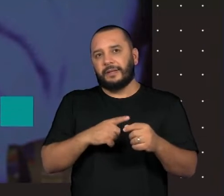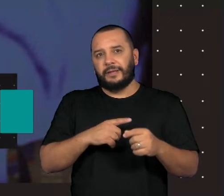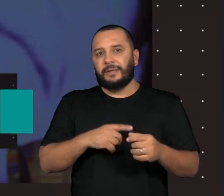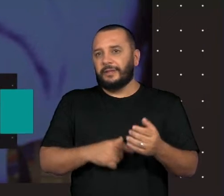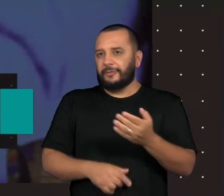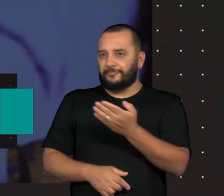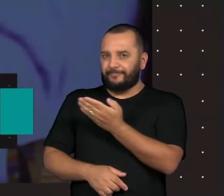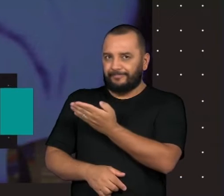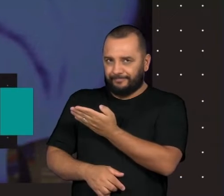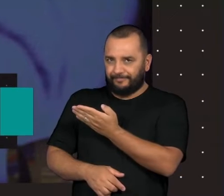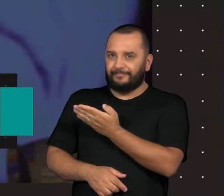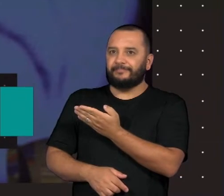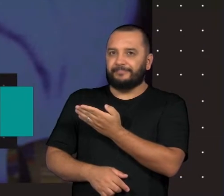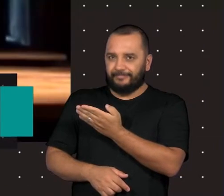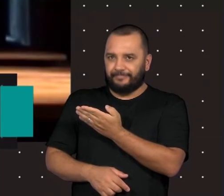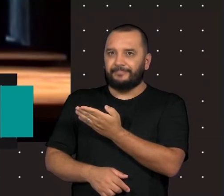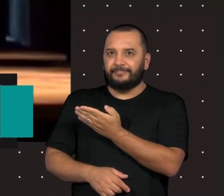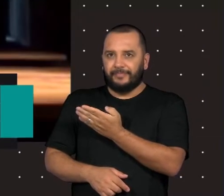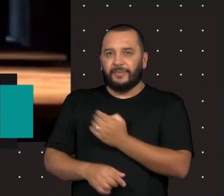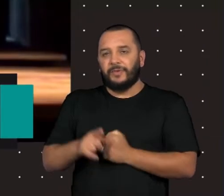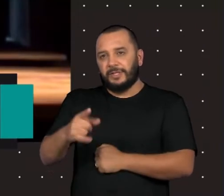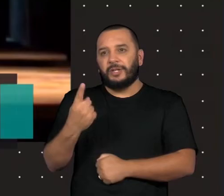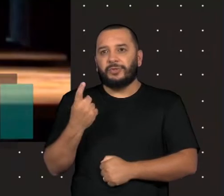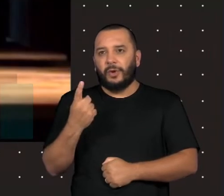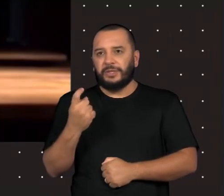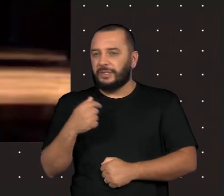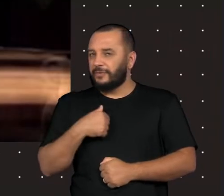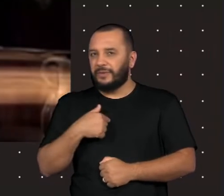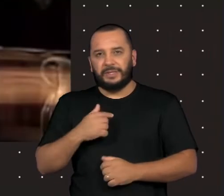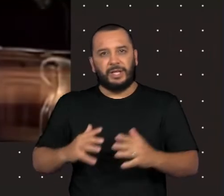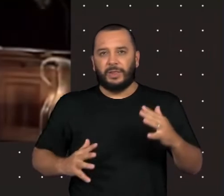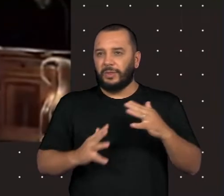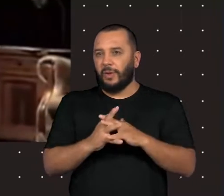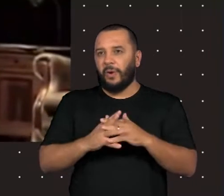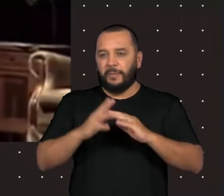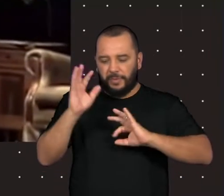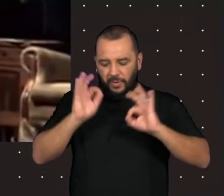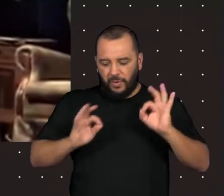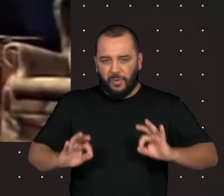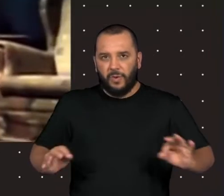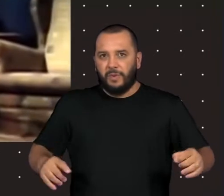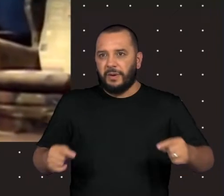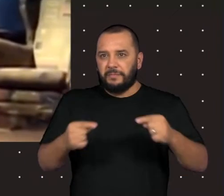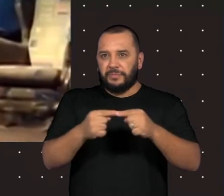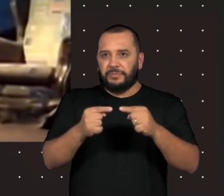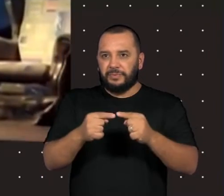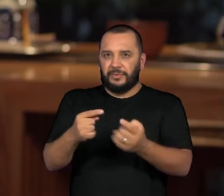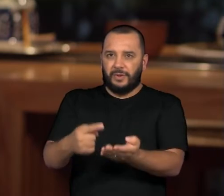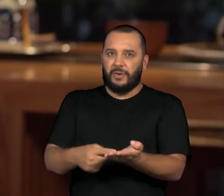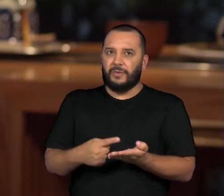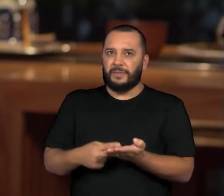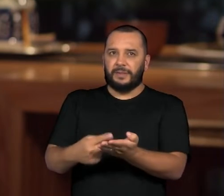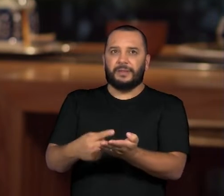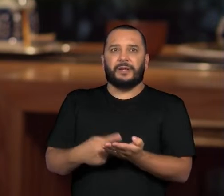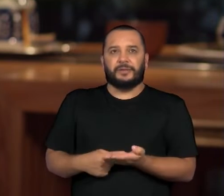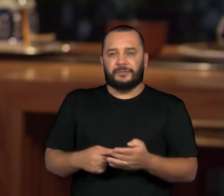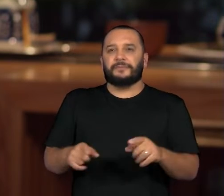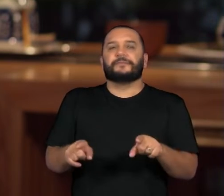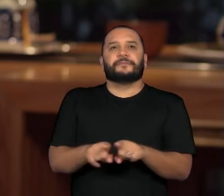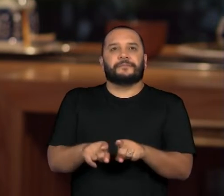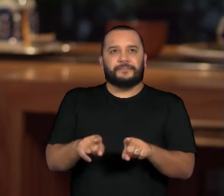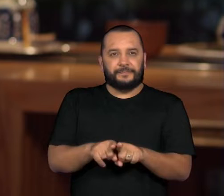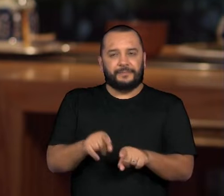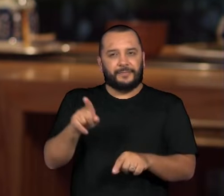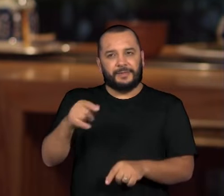também arrasou, e eu acho que o figurino também foi de acordo com o que a gente havia sempre combinado. E por fim, pela